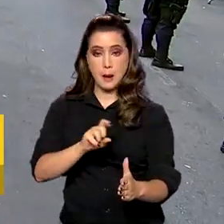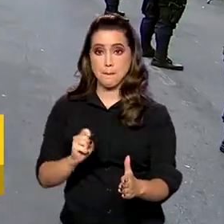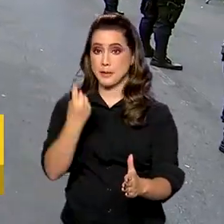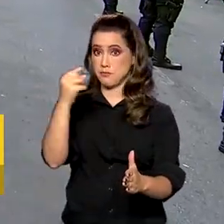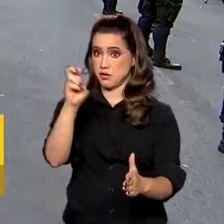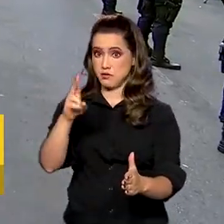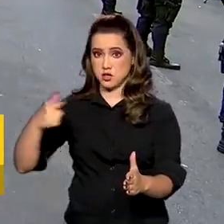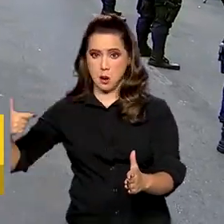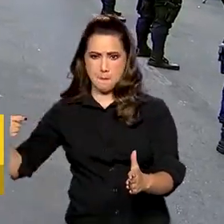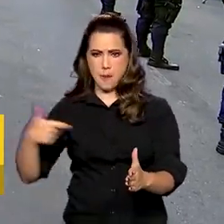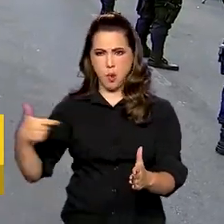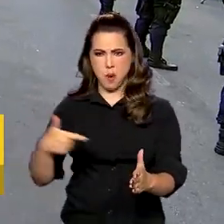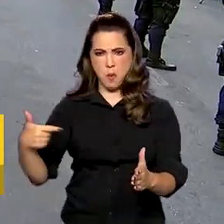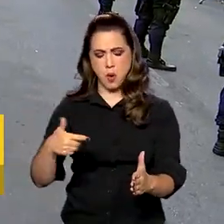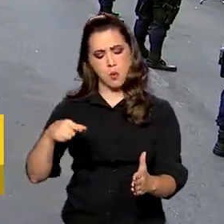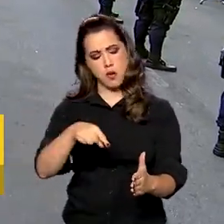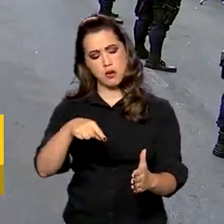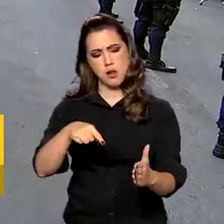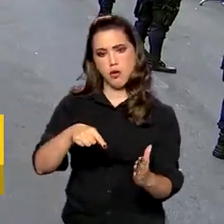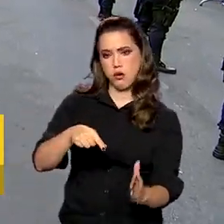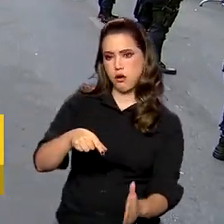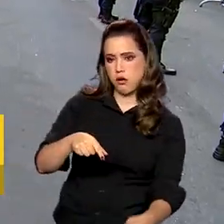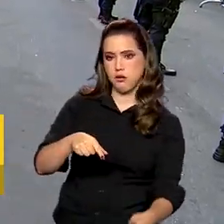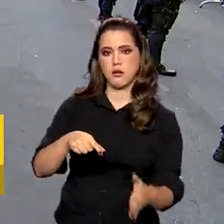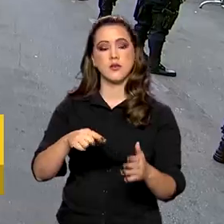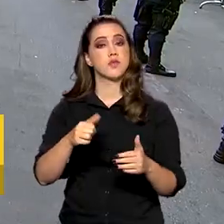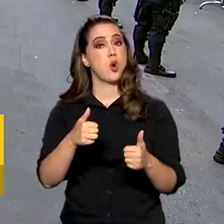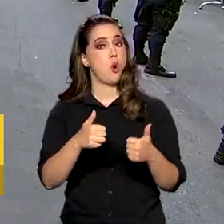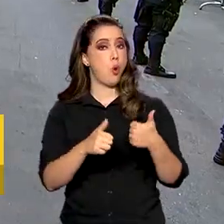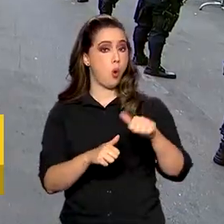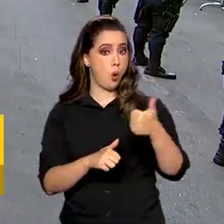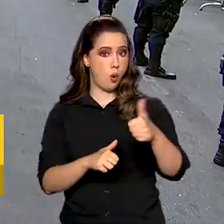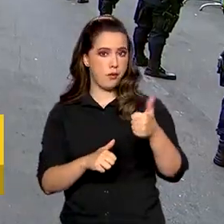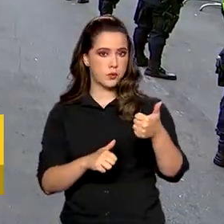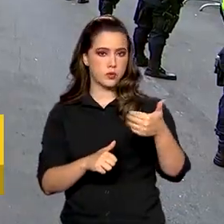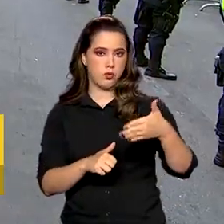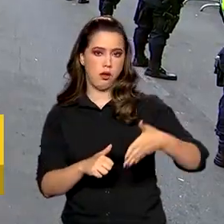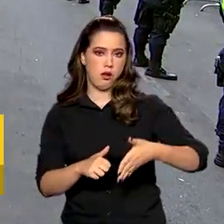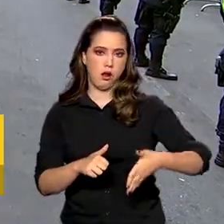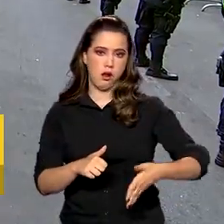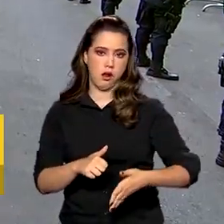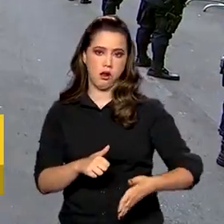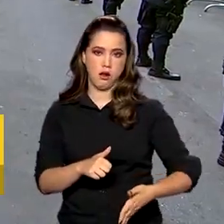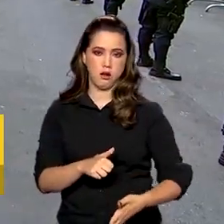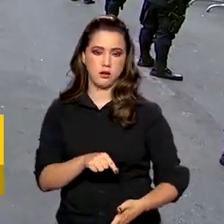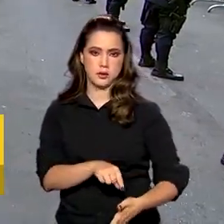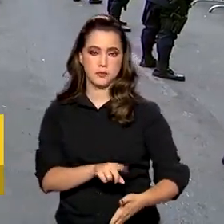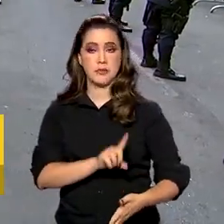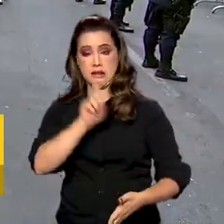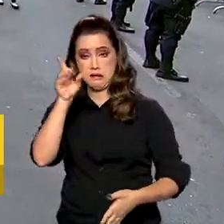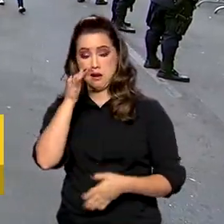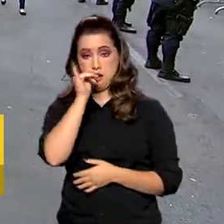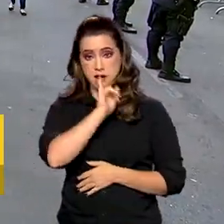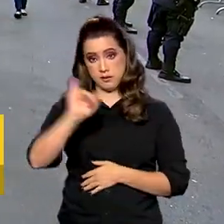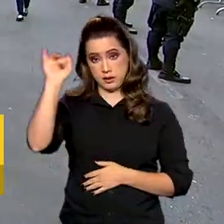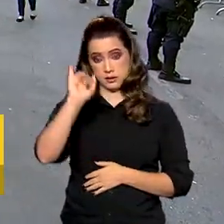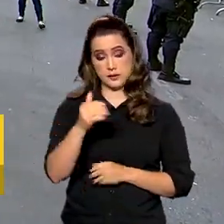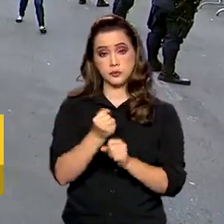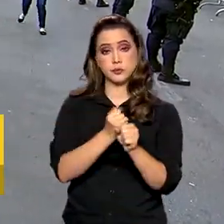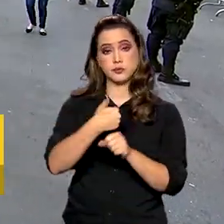afundou-se 11 submarinos durante esse período da Segunda Guerra. Lá na Itália, já falando na Itália, no ano